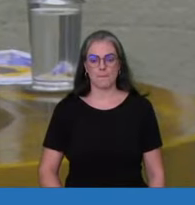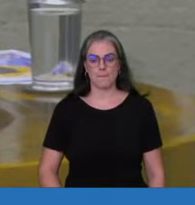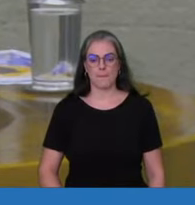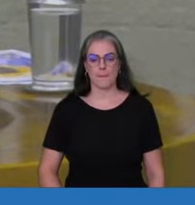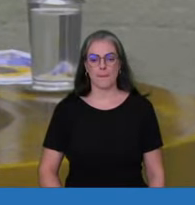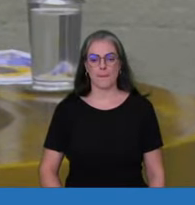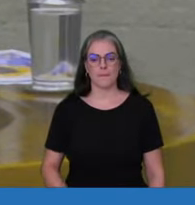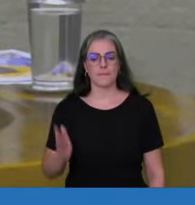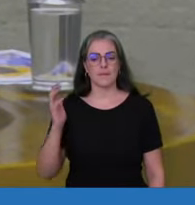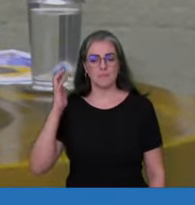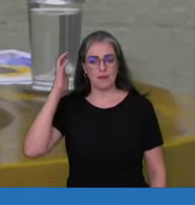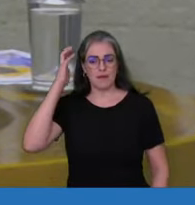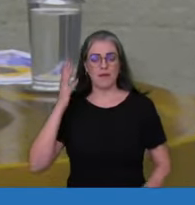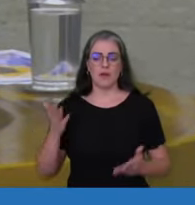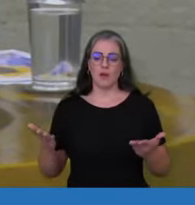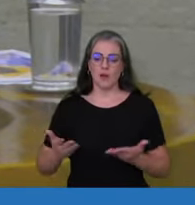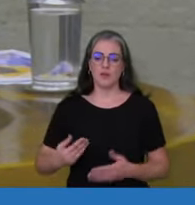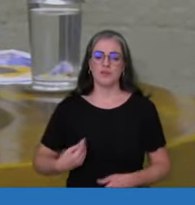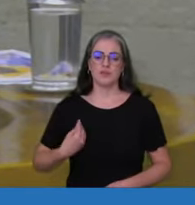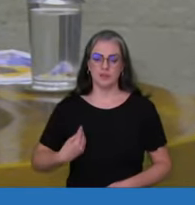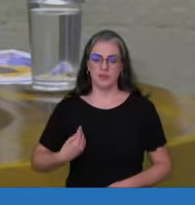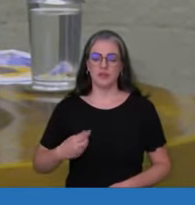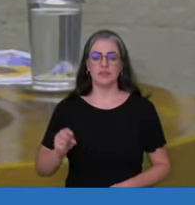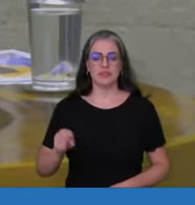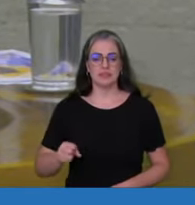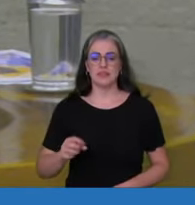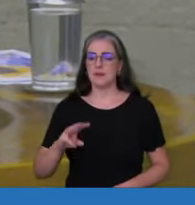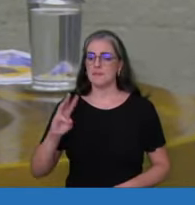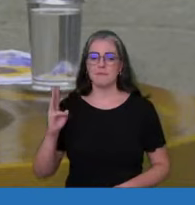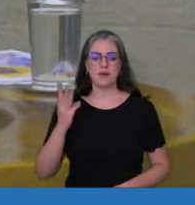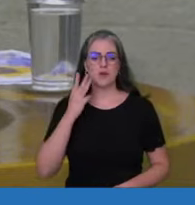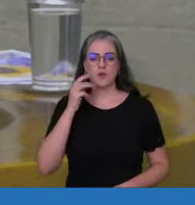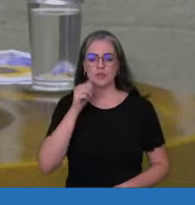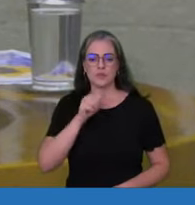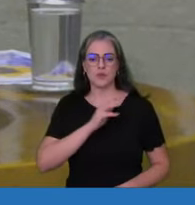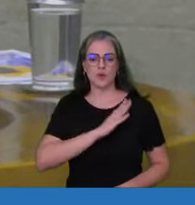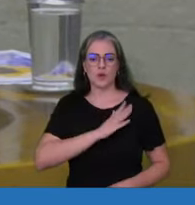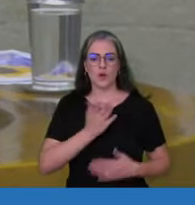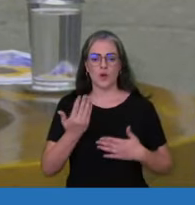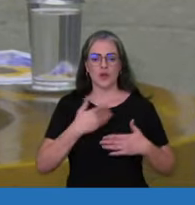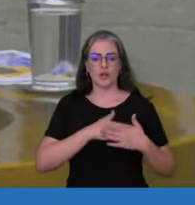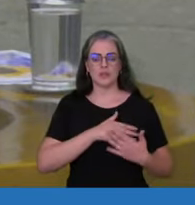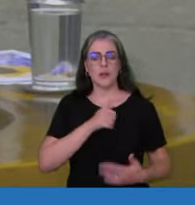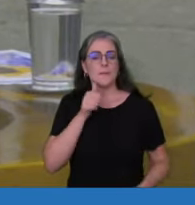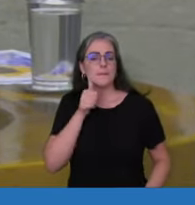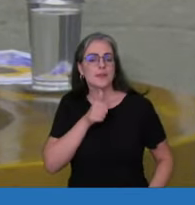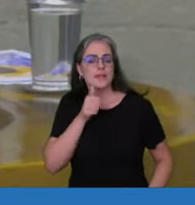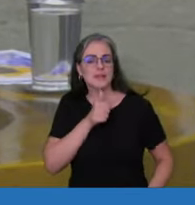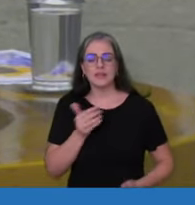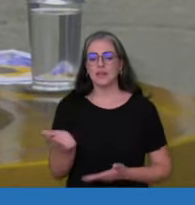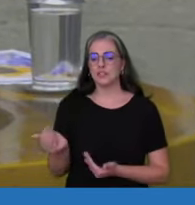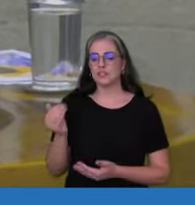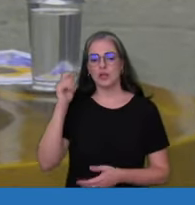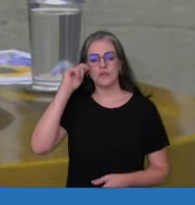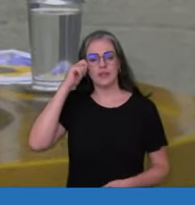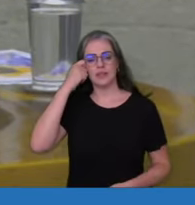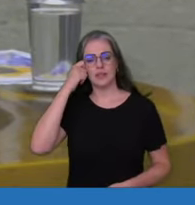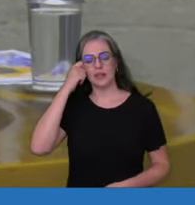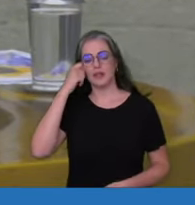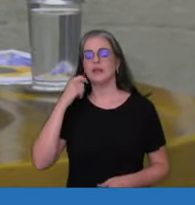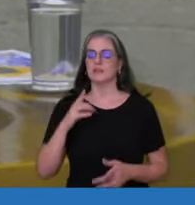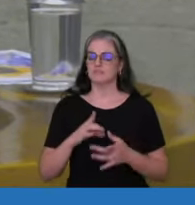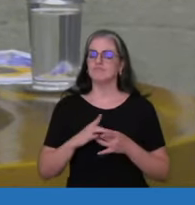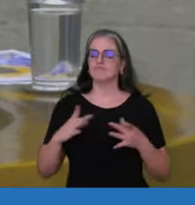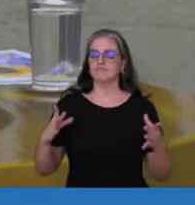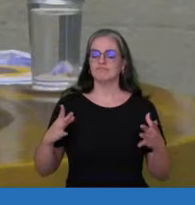Marielle, que hoje vive em milhares de corações, nos corações de meninas, jovens negras que se permitem